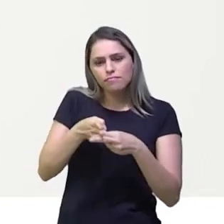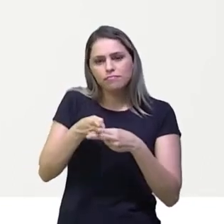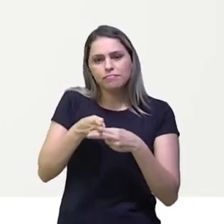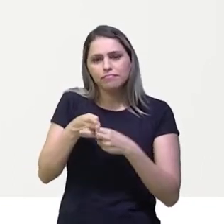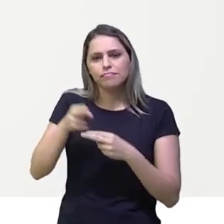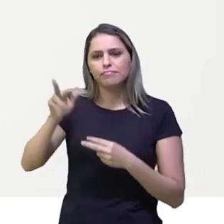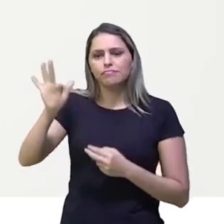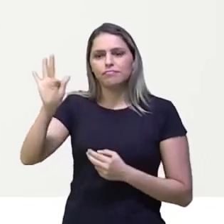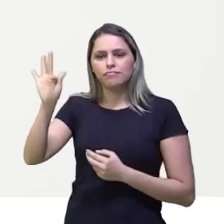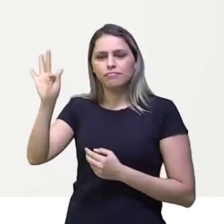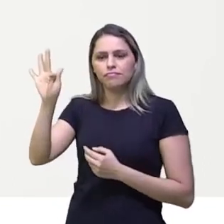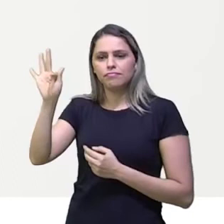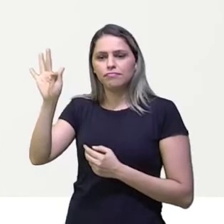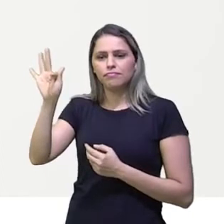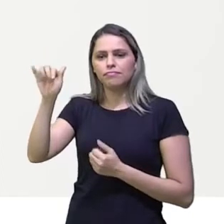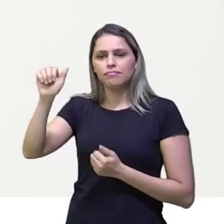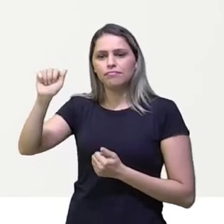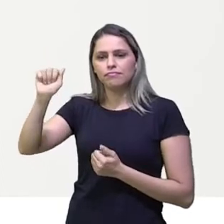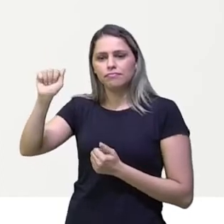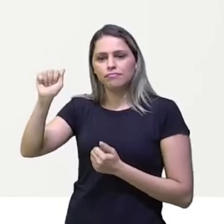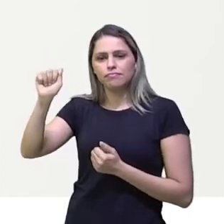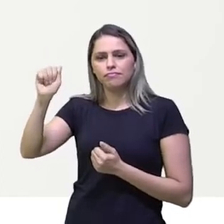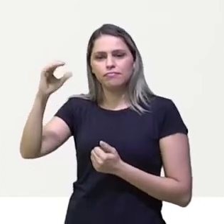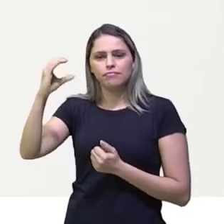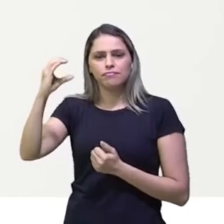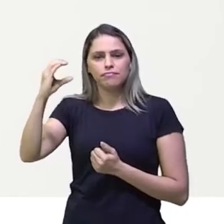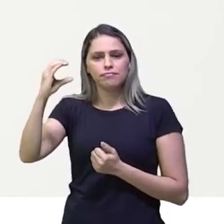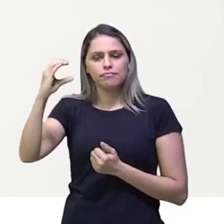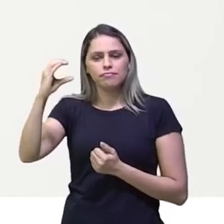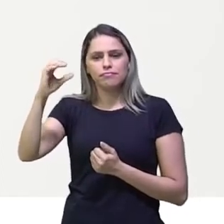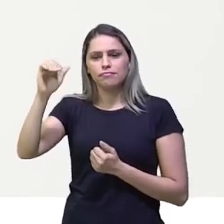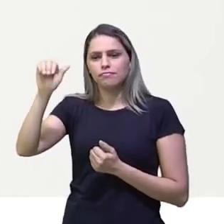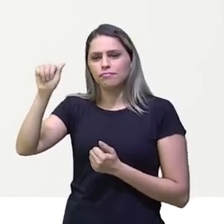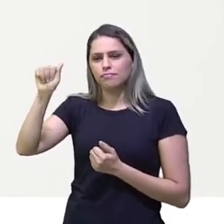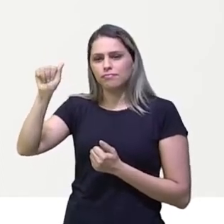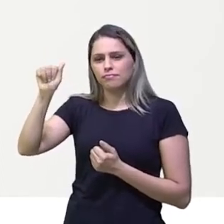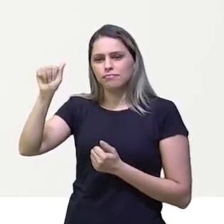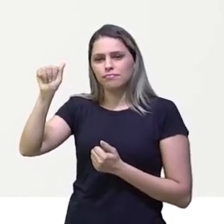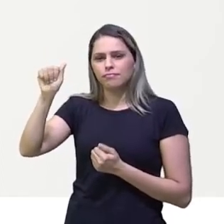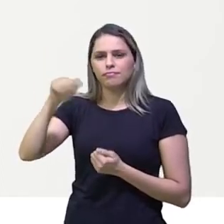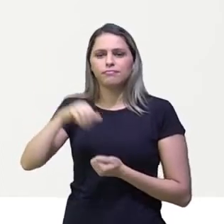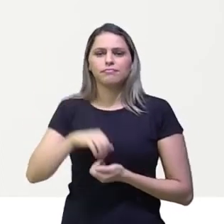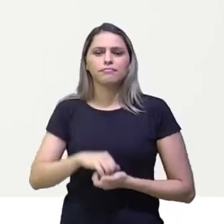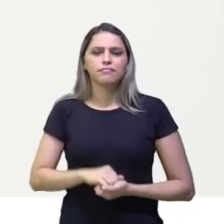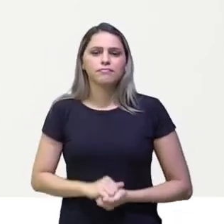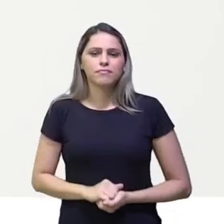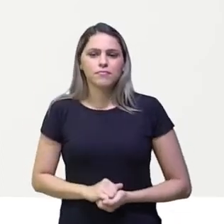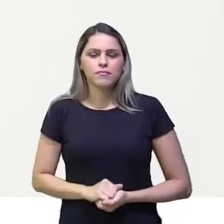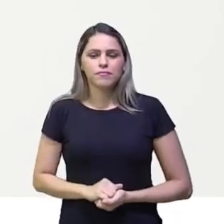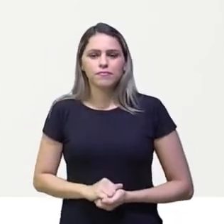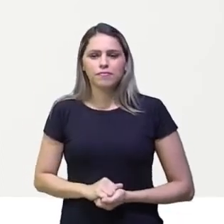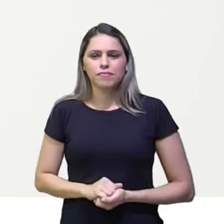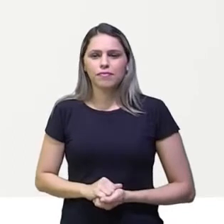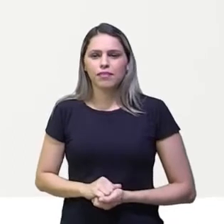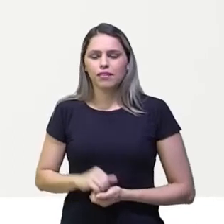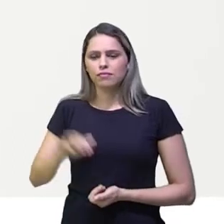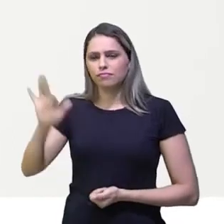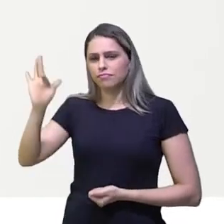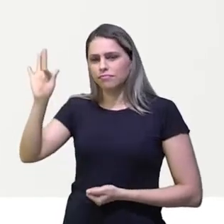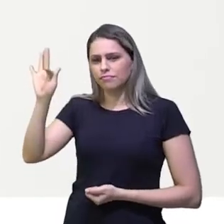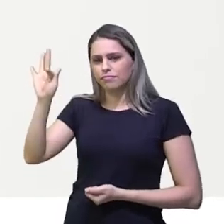fa. Olha só o movimento que a boca faz quando você fala a letra F. Fa,